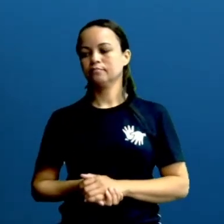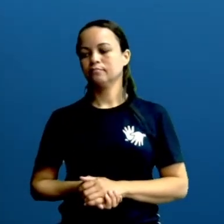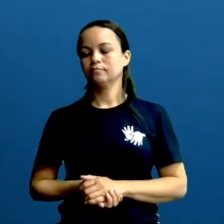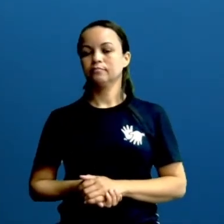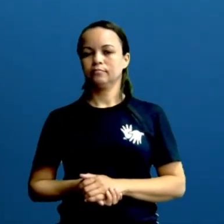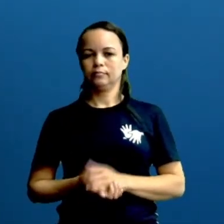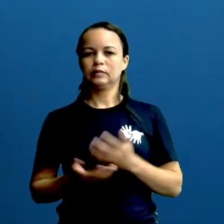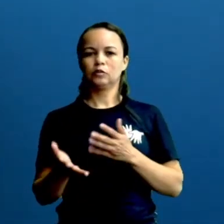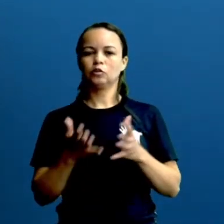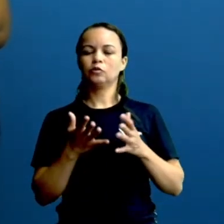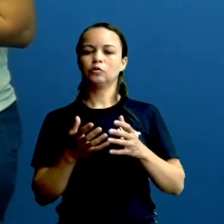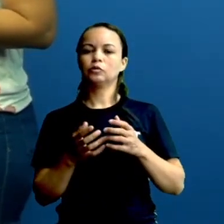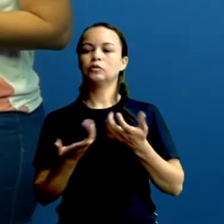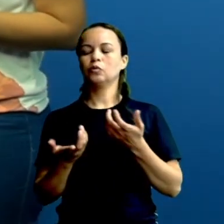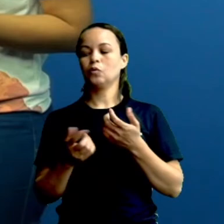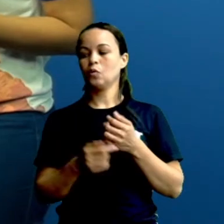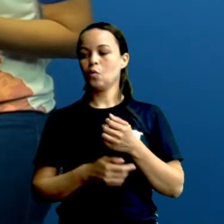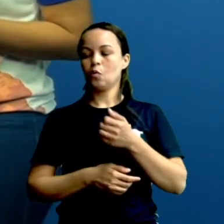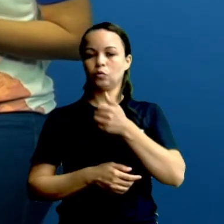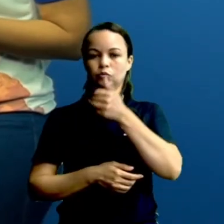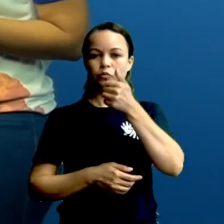vou primeiro botar o número 12